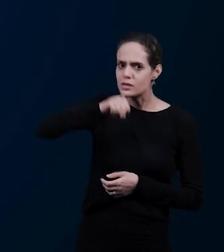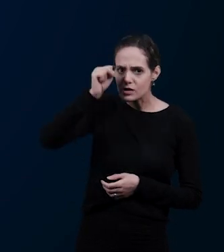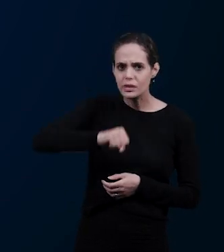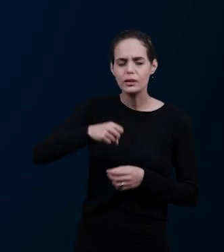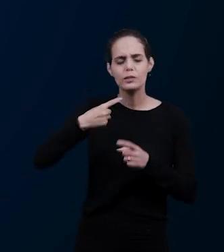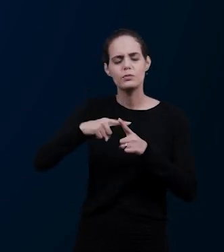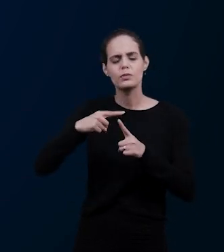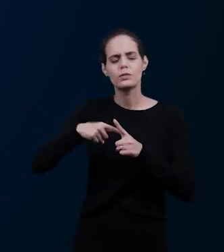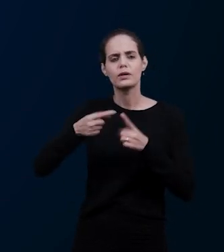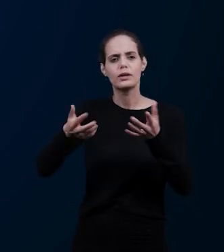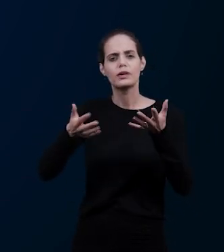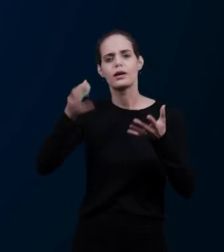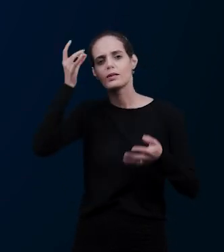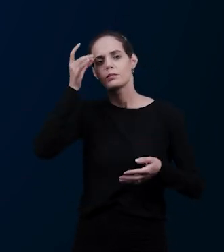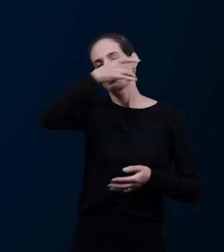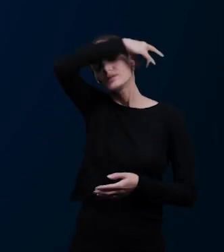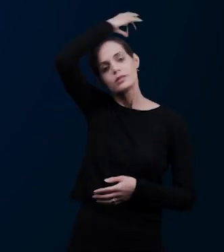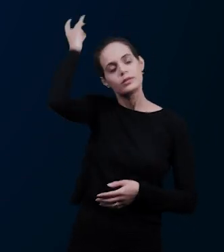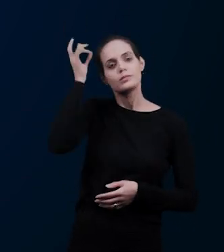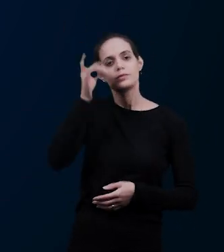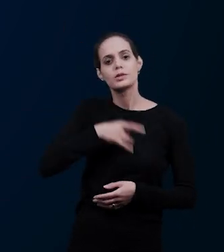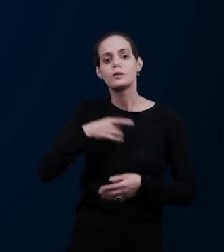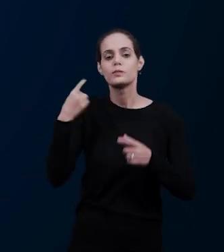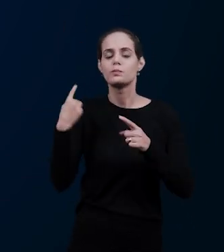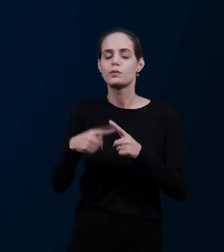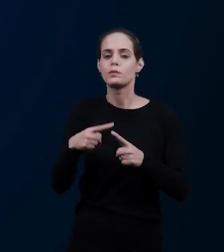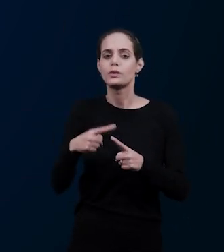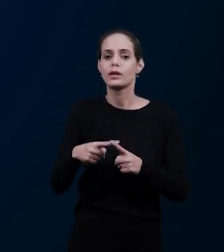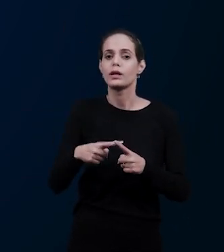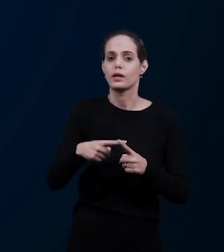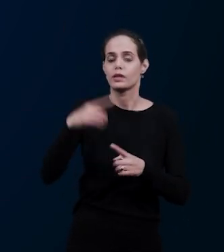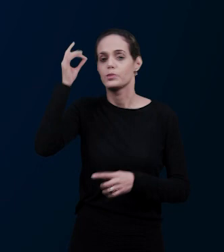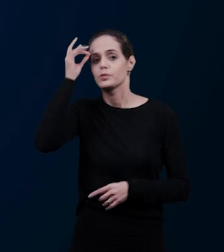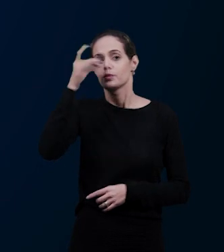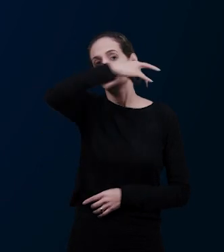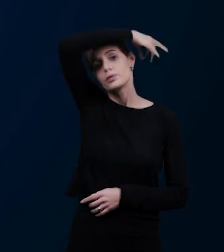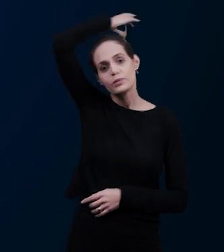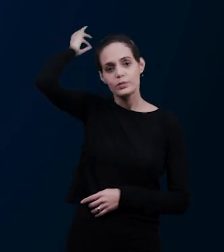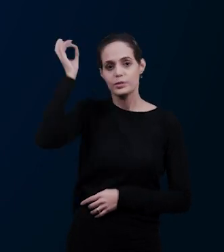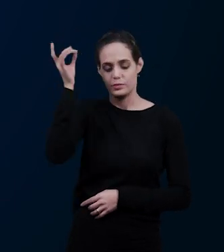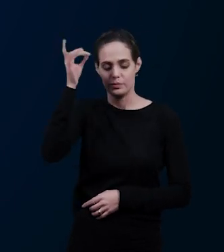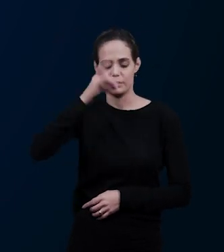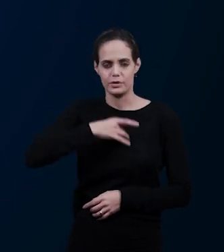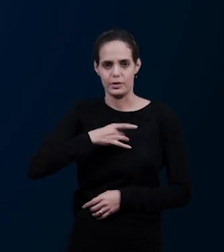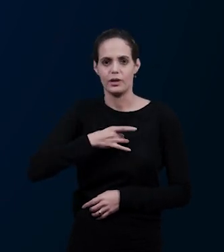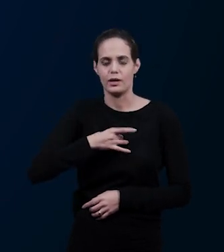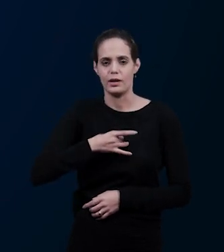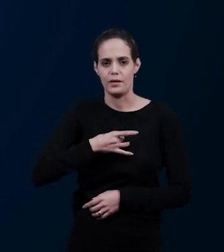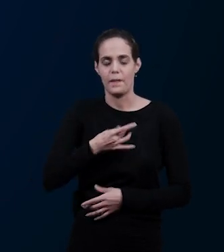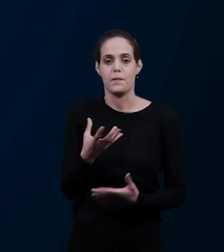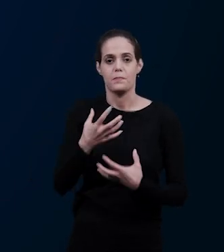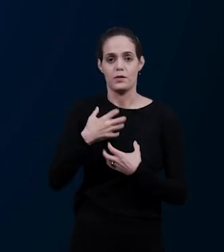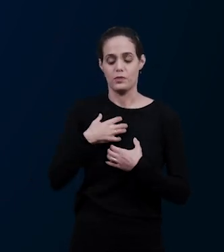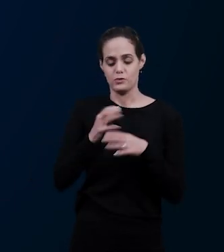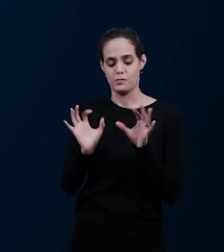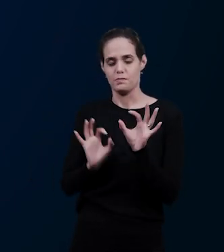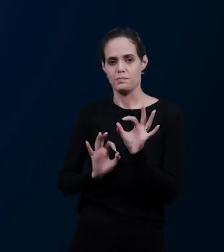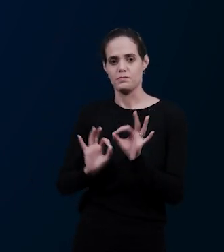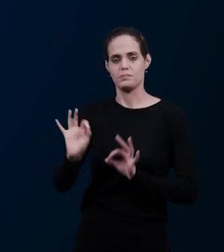por que você quer ser batizado com o Espírito Santo? Porque eu quero ser batizado com o Espírito Santo é uma